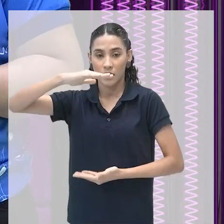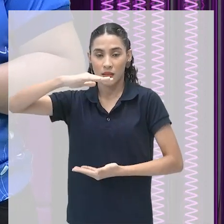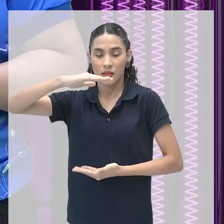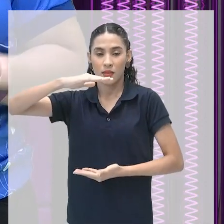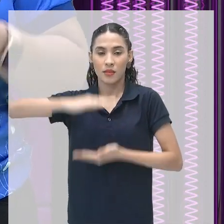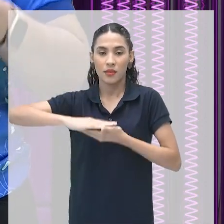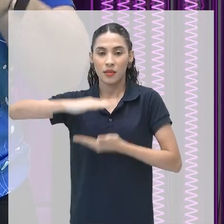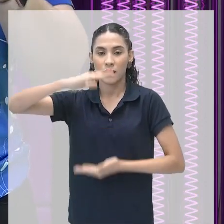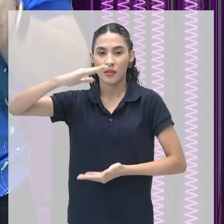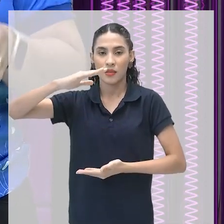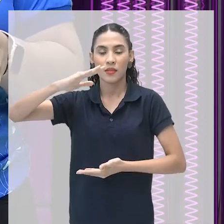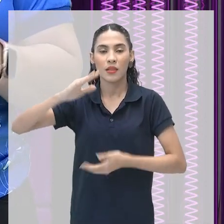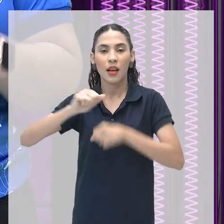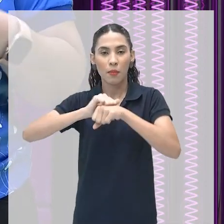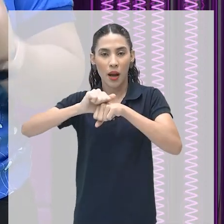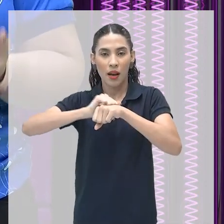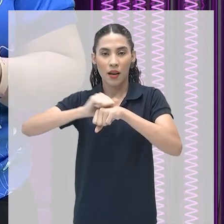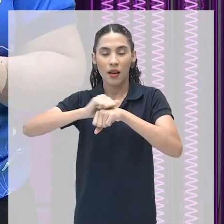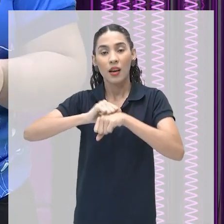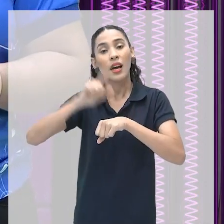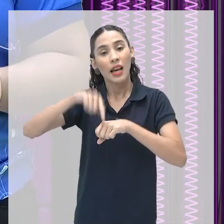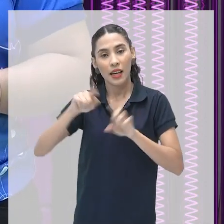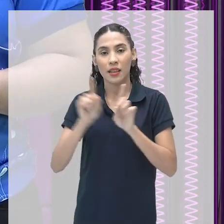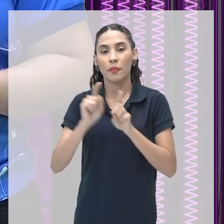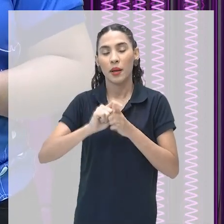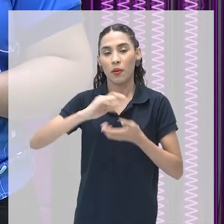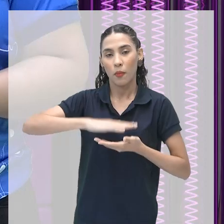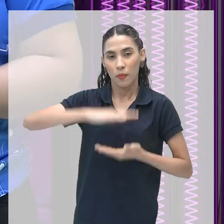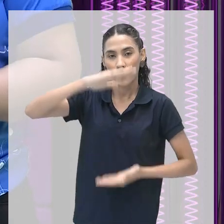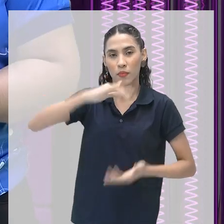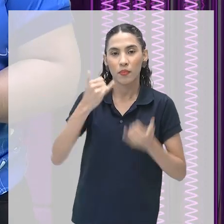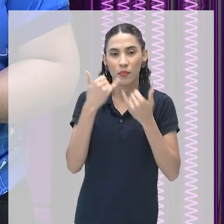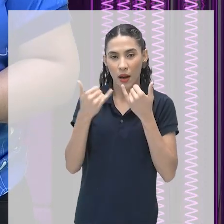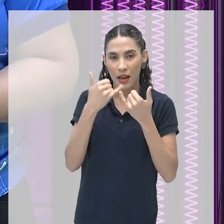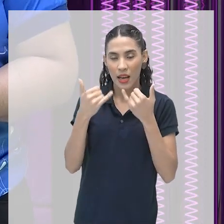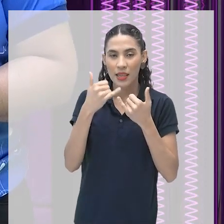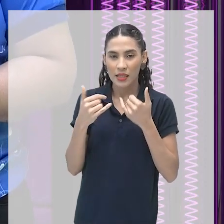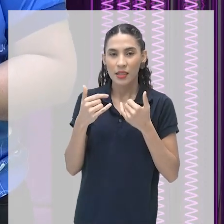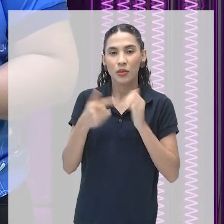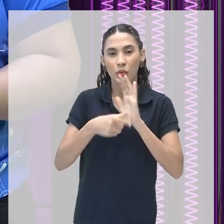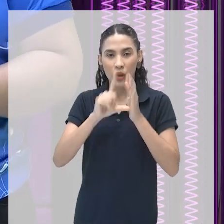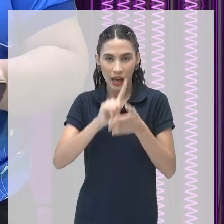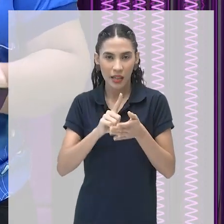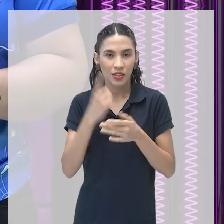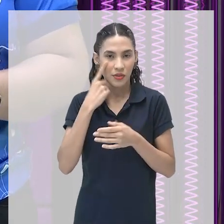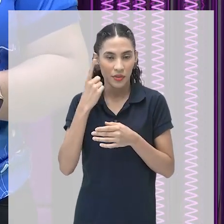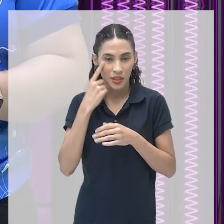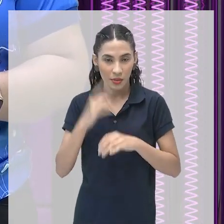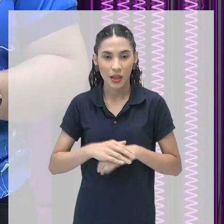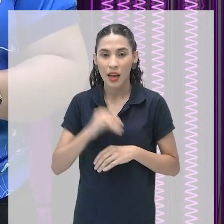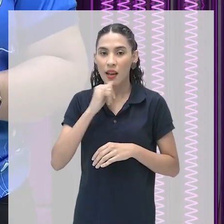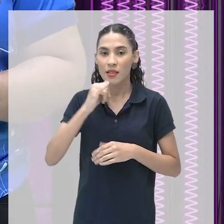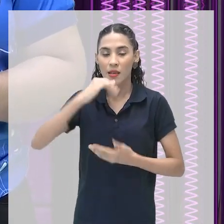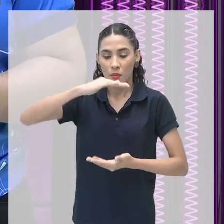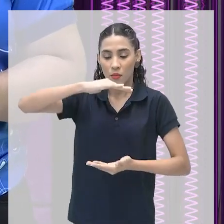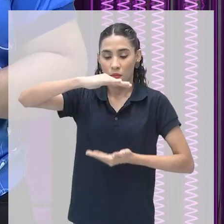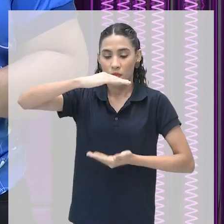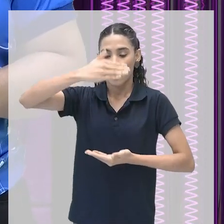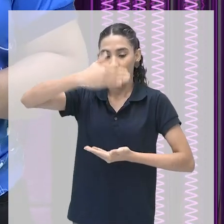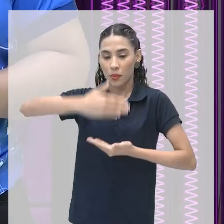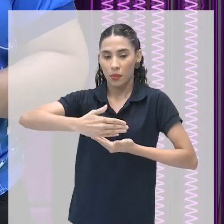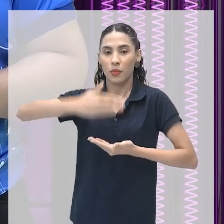Olha só, a caixa de sabão em pó, ela é um prisma muito semelhante com o prisma que a gente acabou de ver aqui, né? As faces, vejam que as